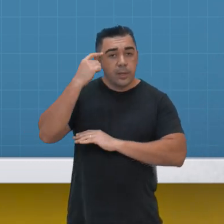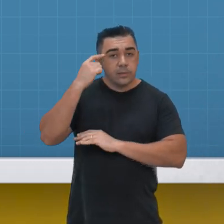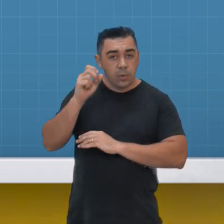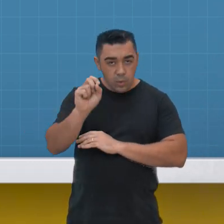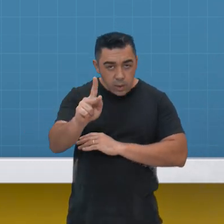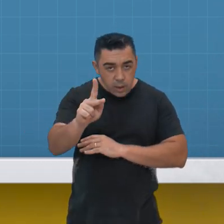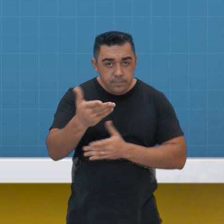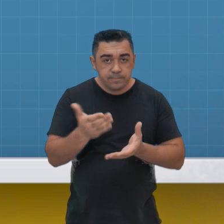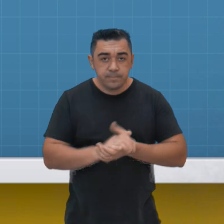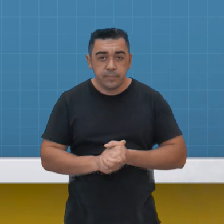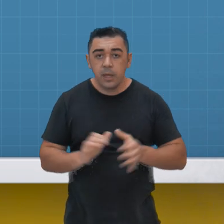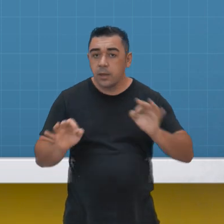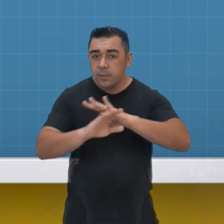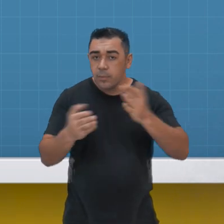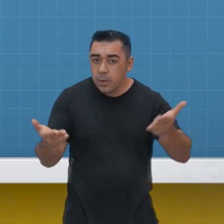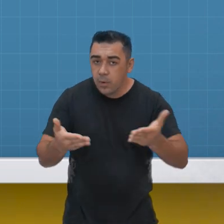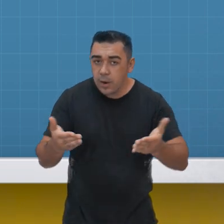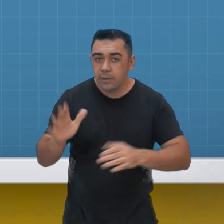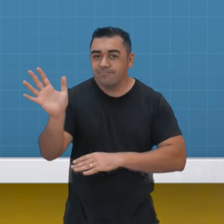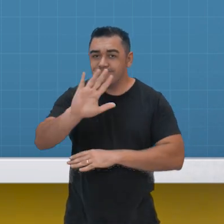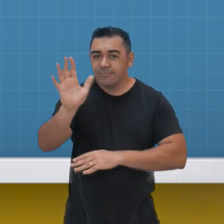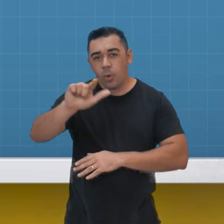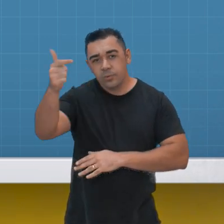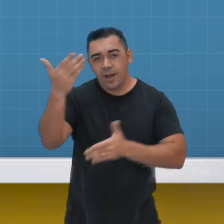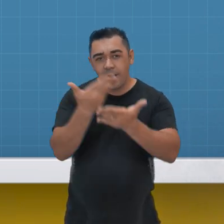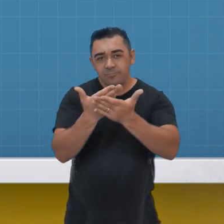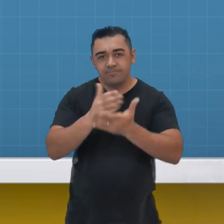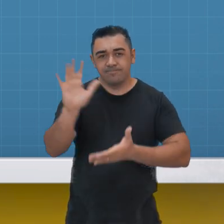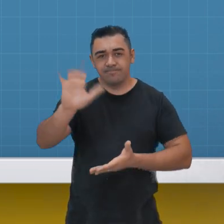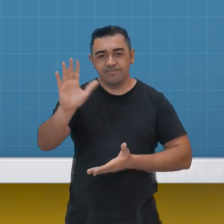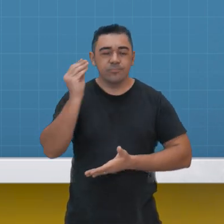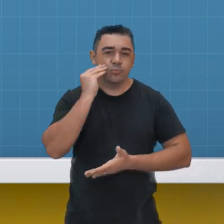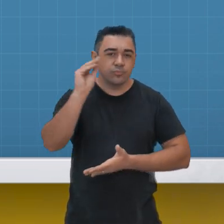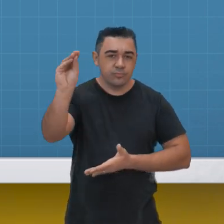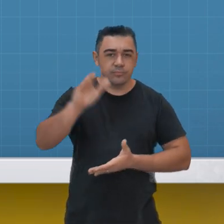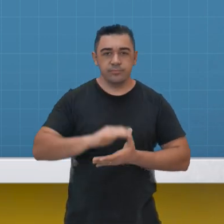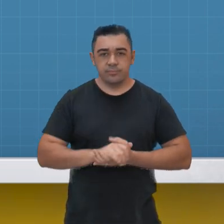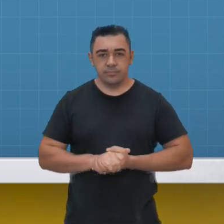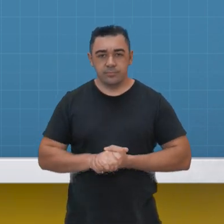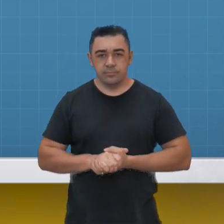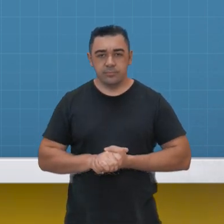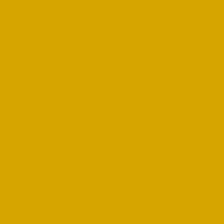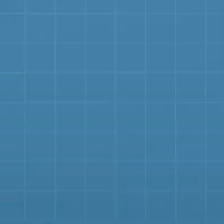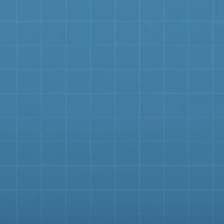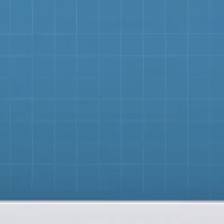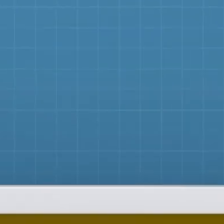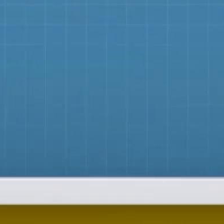Ok, pessoal? Ficamos por aqui. Até a próxima aula. Tchau!